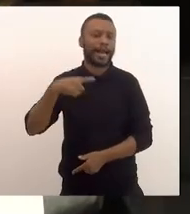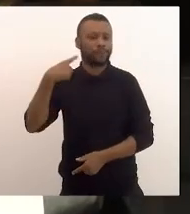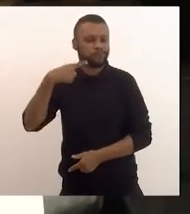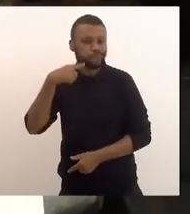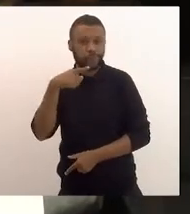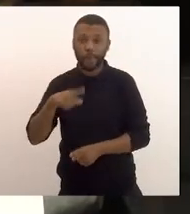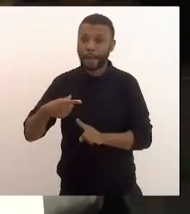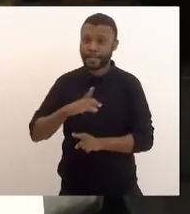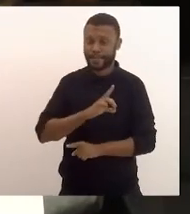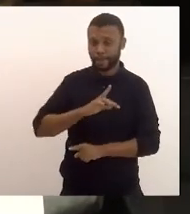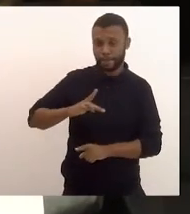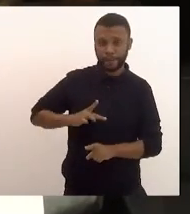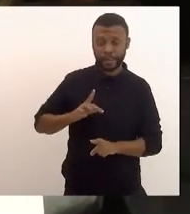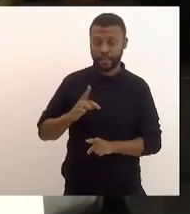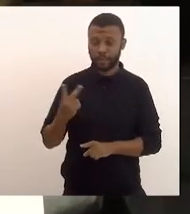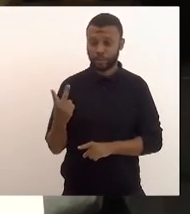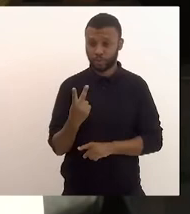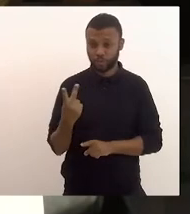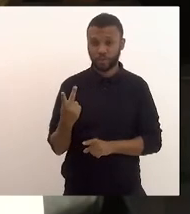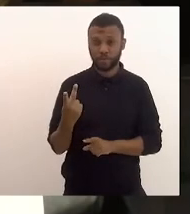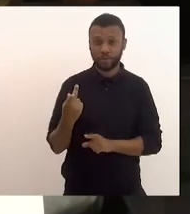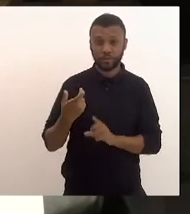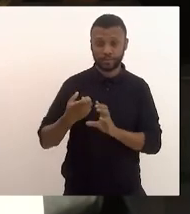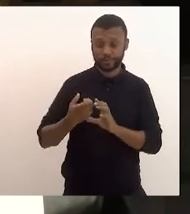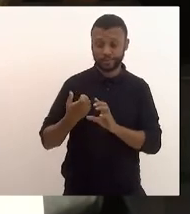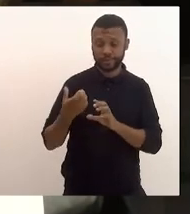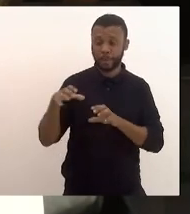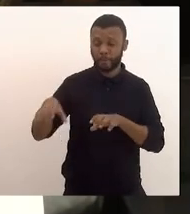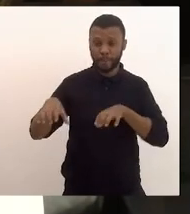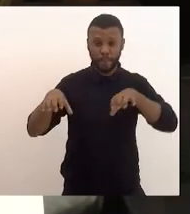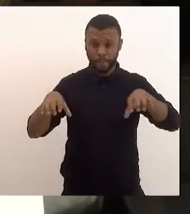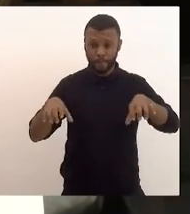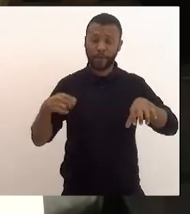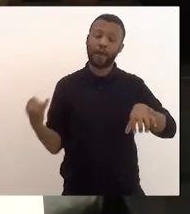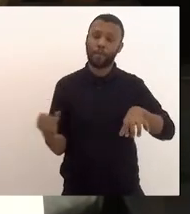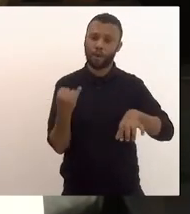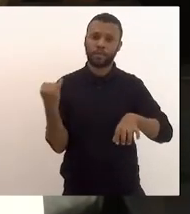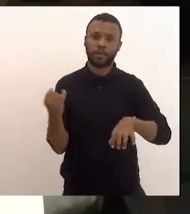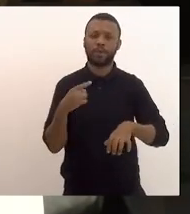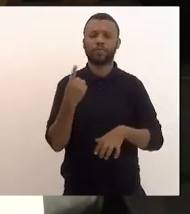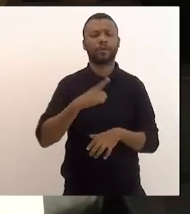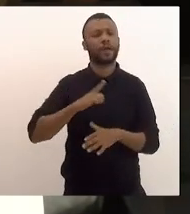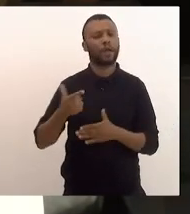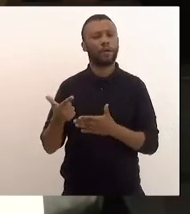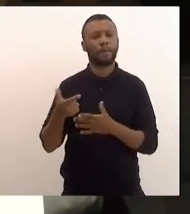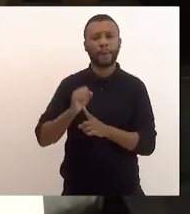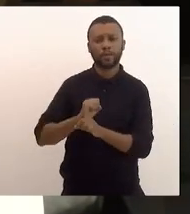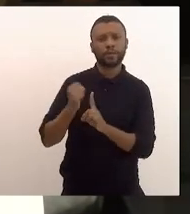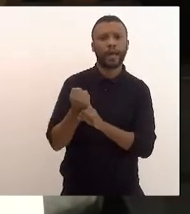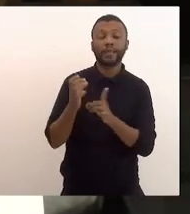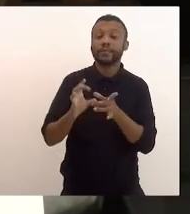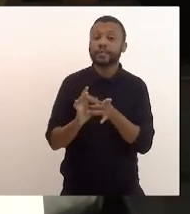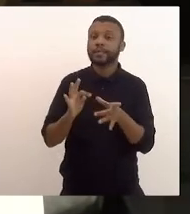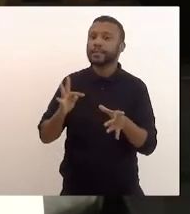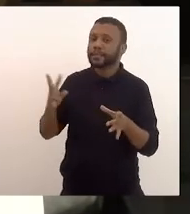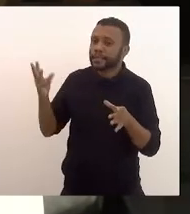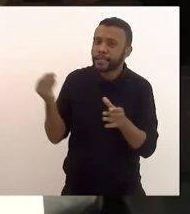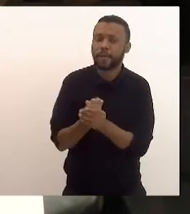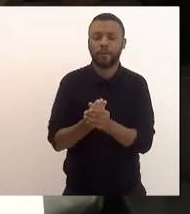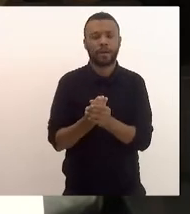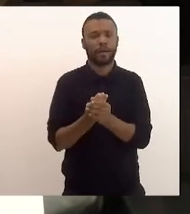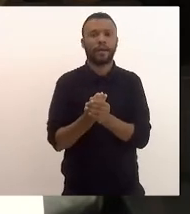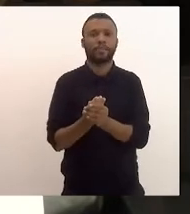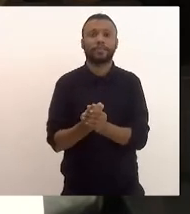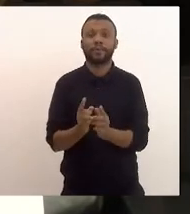defensoria são dois elementos fundamentais para que a gente tem uma sociedade não só é mais uma sociedade